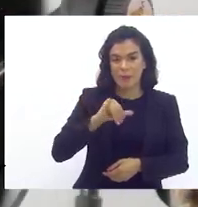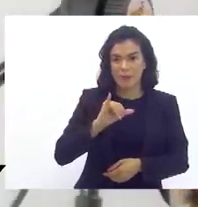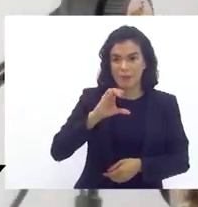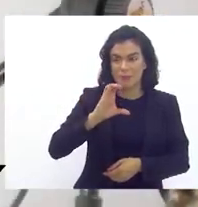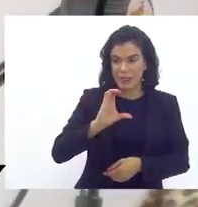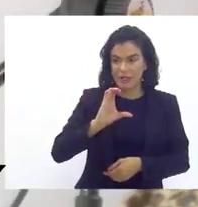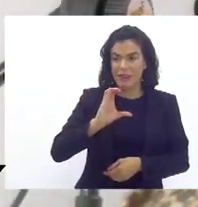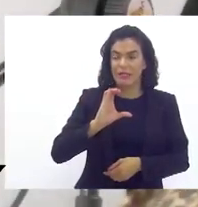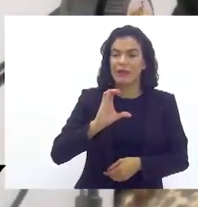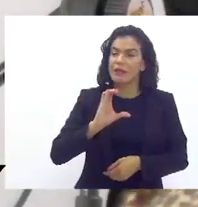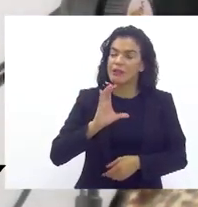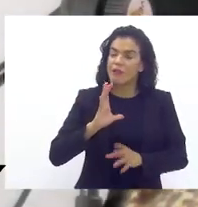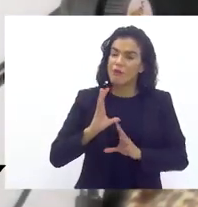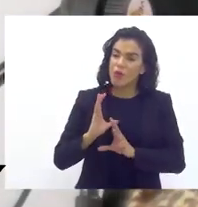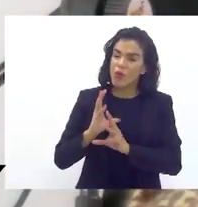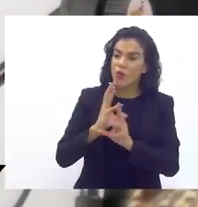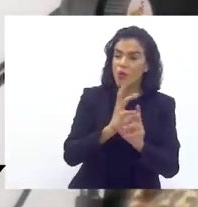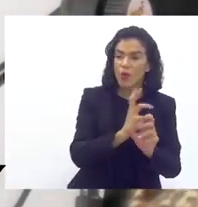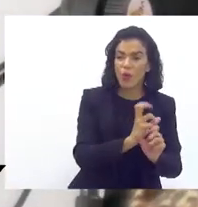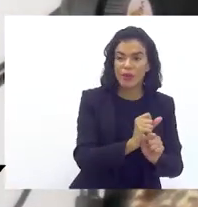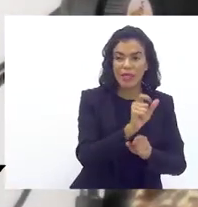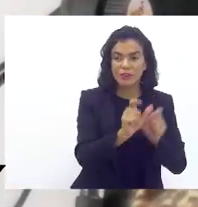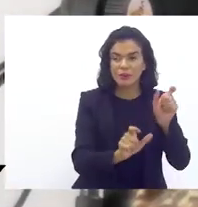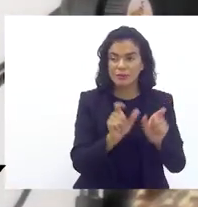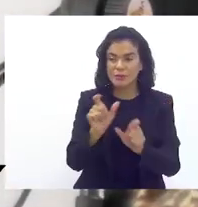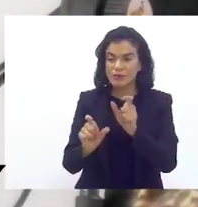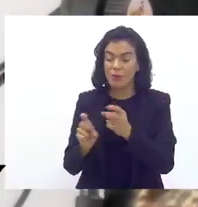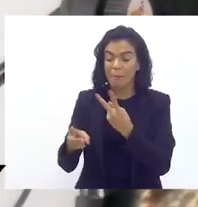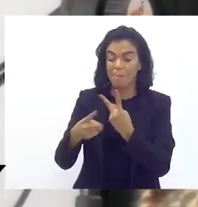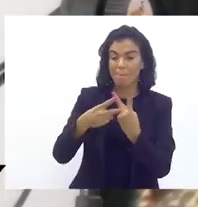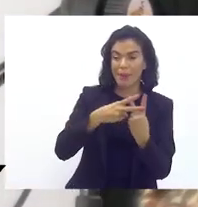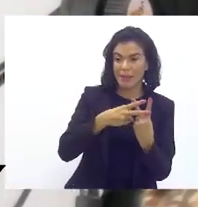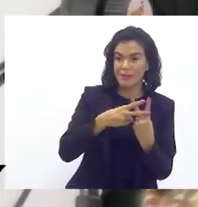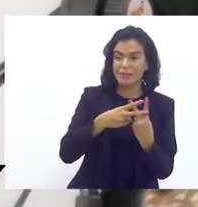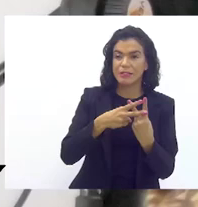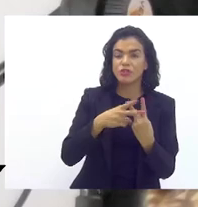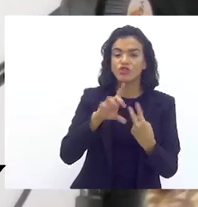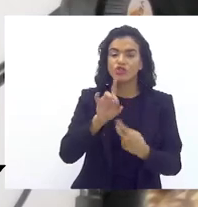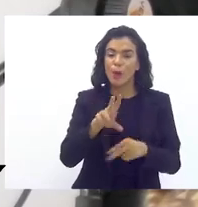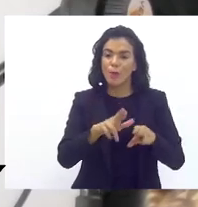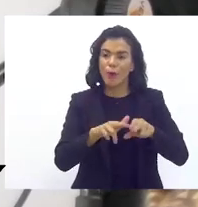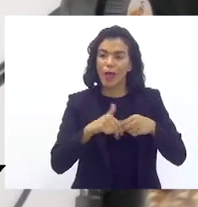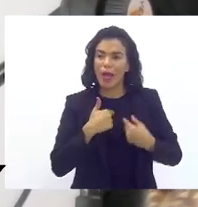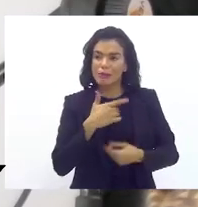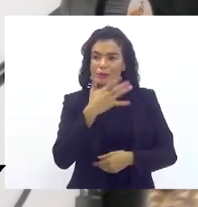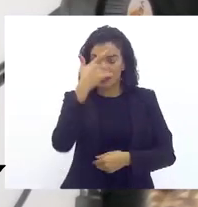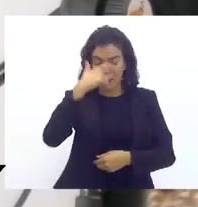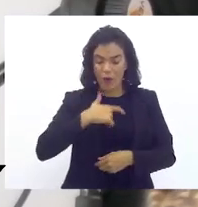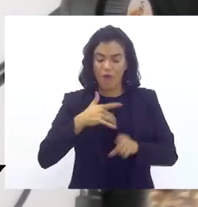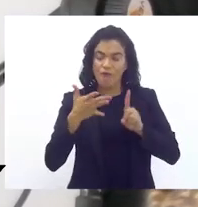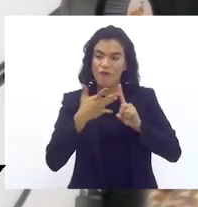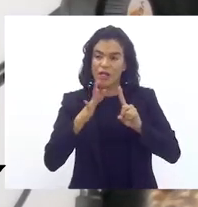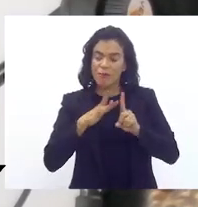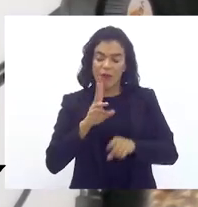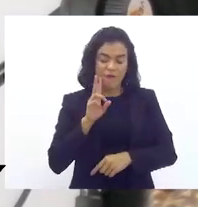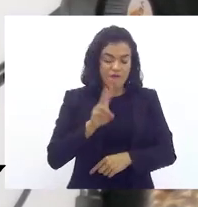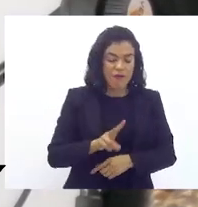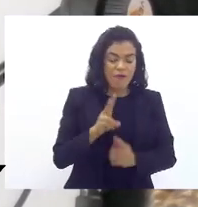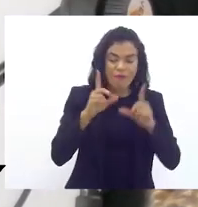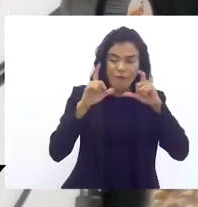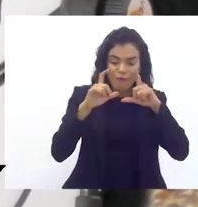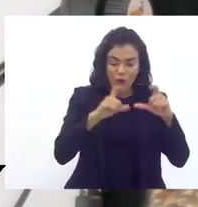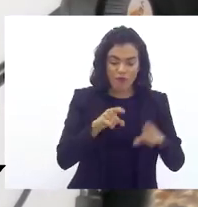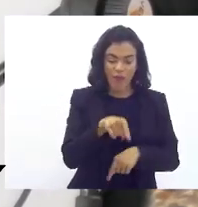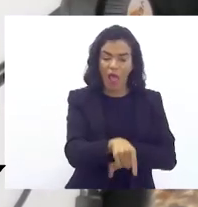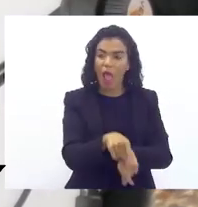um número muito grande de pessoas presas Com base no reconhecimento fotográfico e uma delas